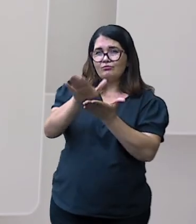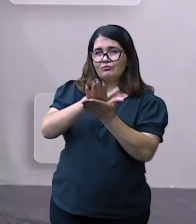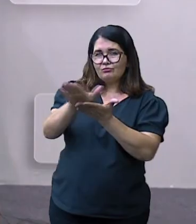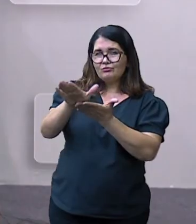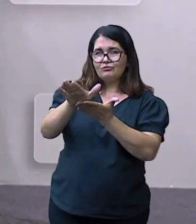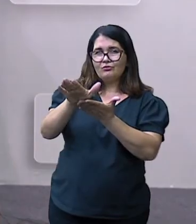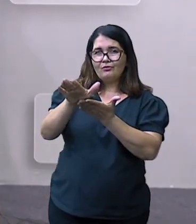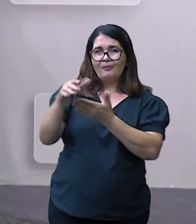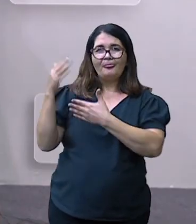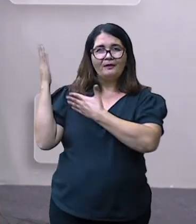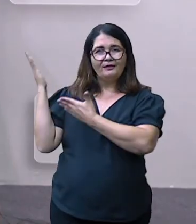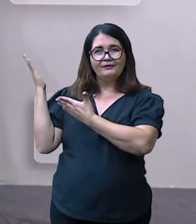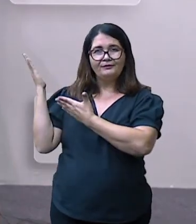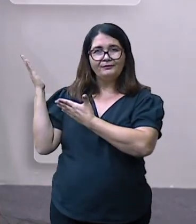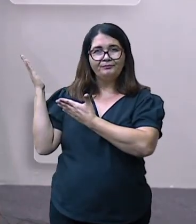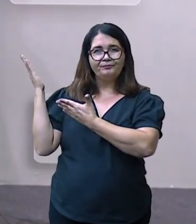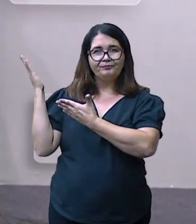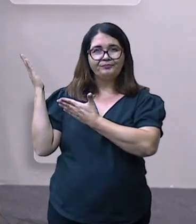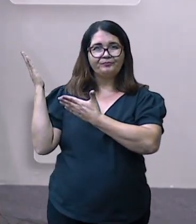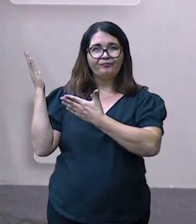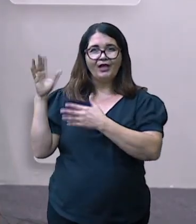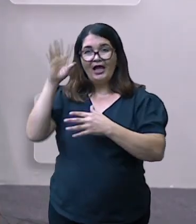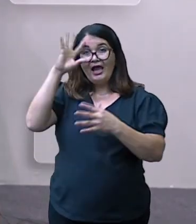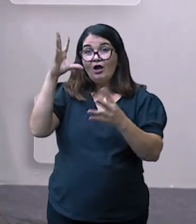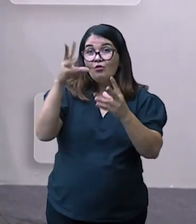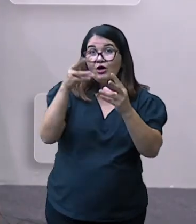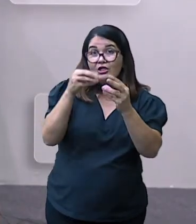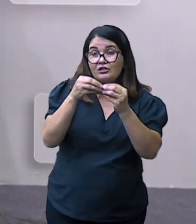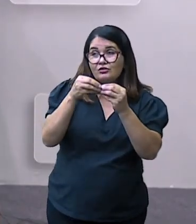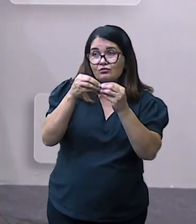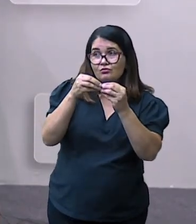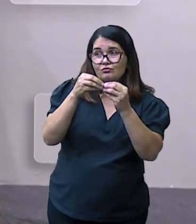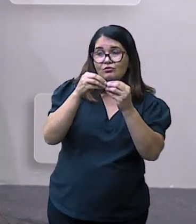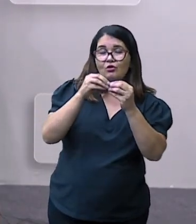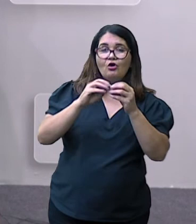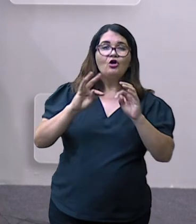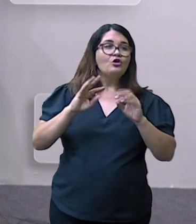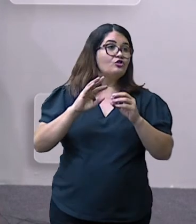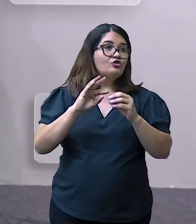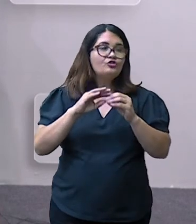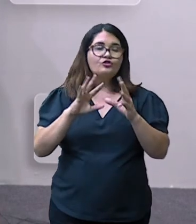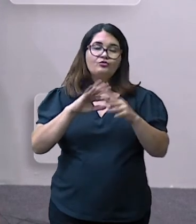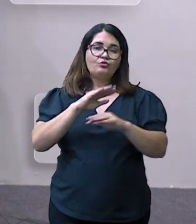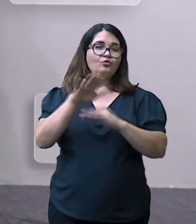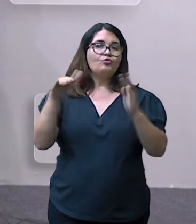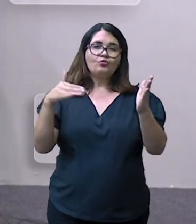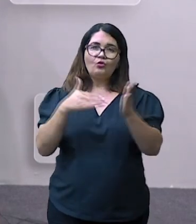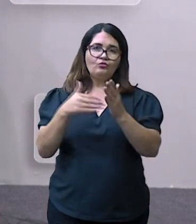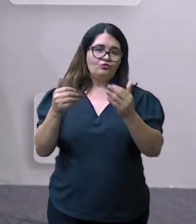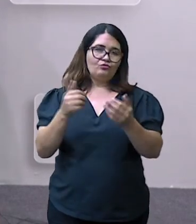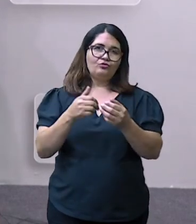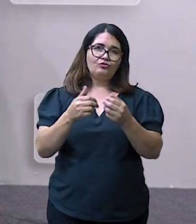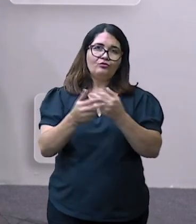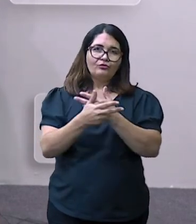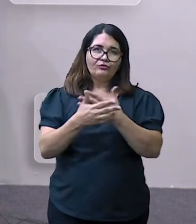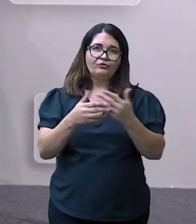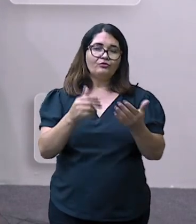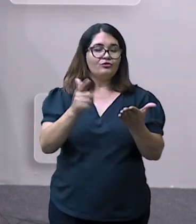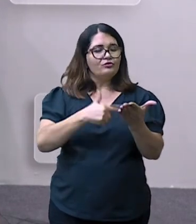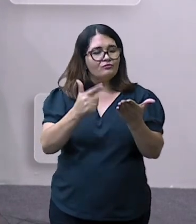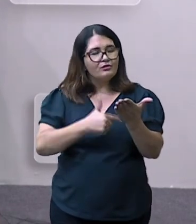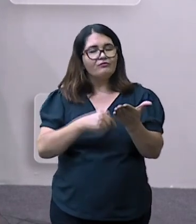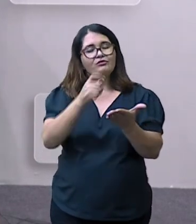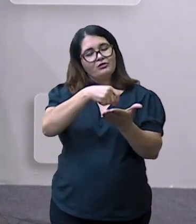você o fez. último, mas é um resumo de todos que eu escrevi. Esse é ele. Então, ok. Então, aqui